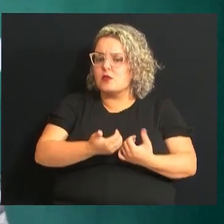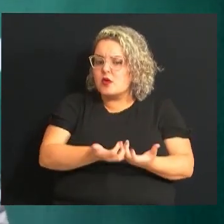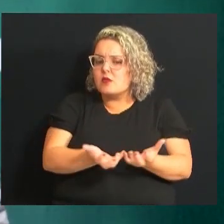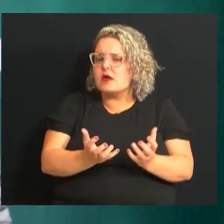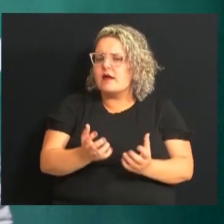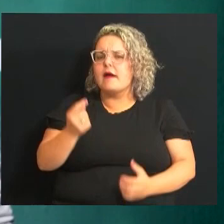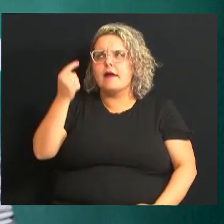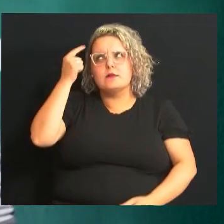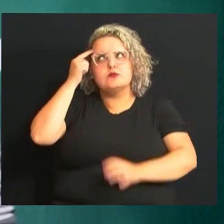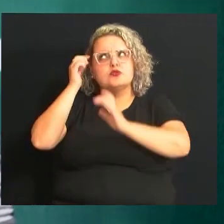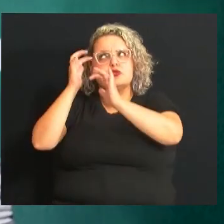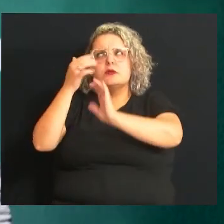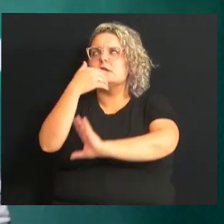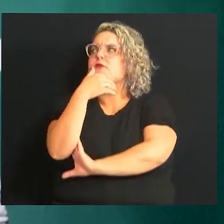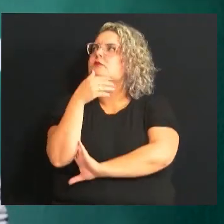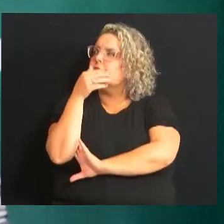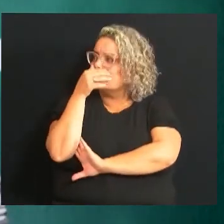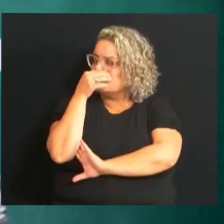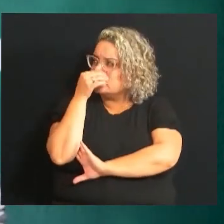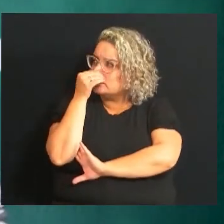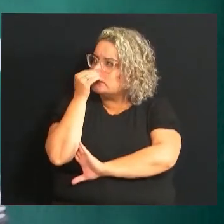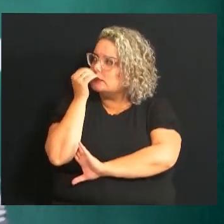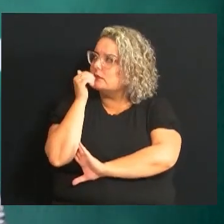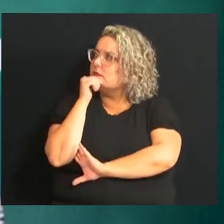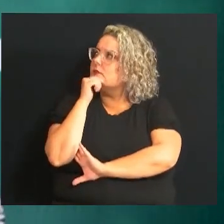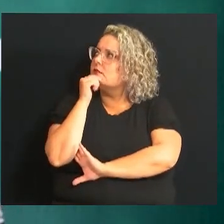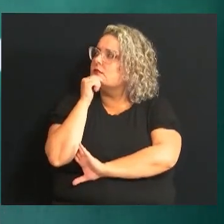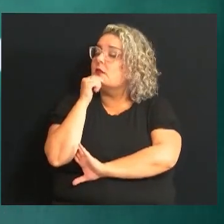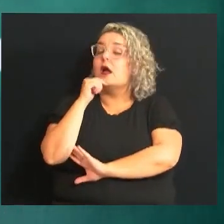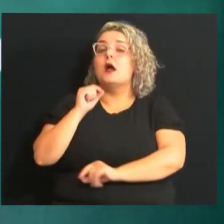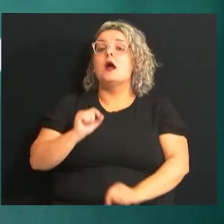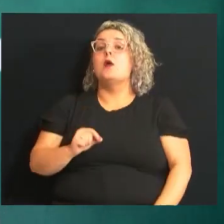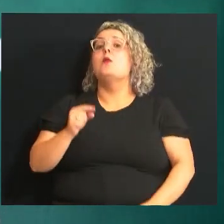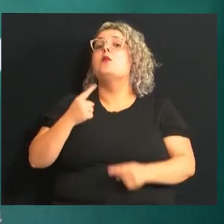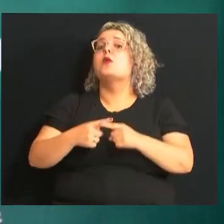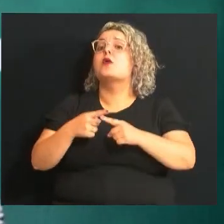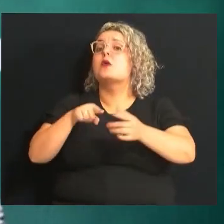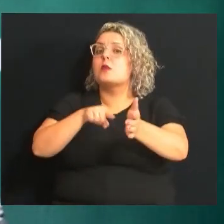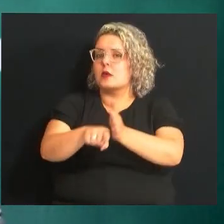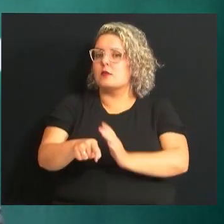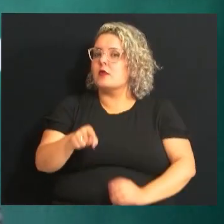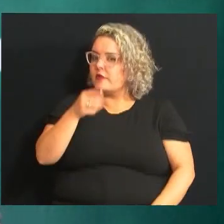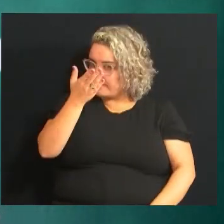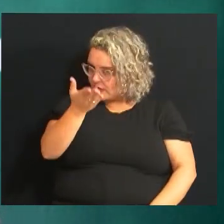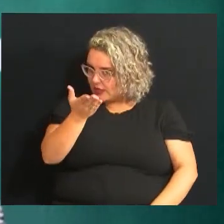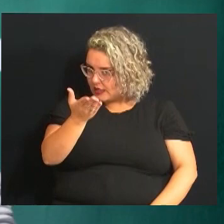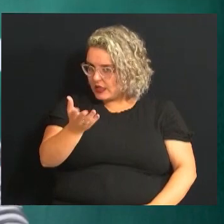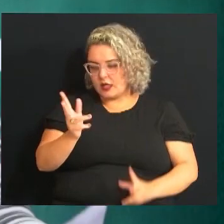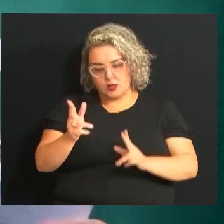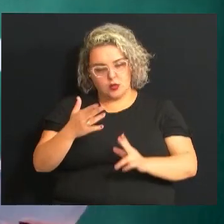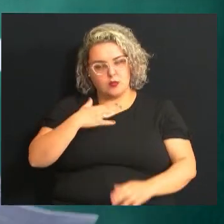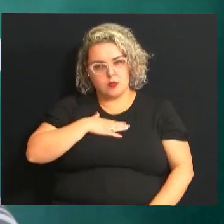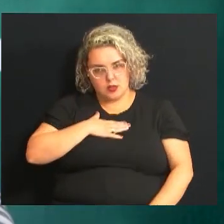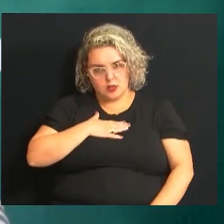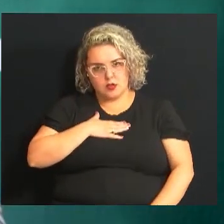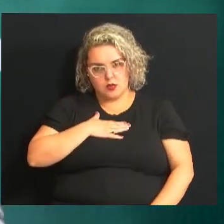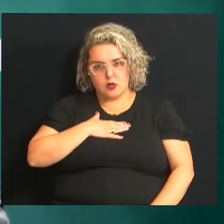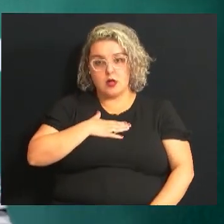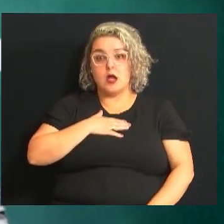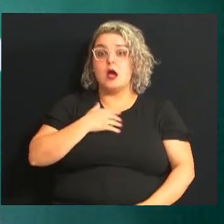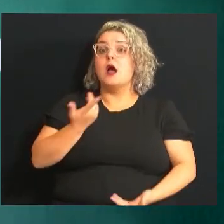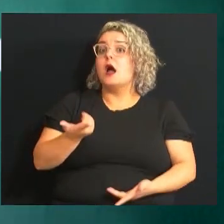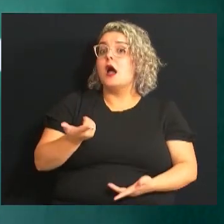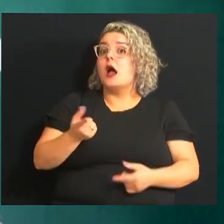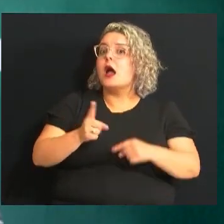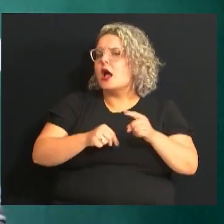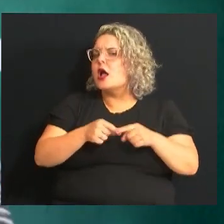escolher uma fruta, um legume, uma verdura? Tenta lembrar aí. Por que eu estou te perguntando isso? Porque eu sei que você,